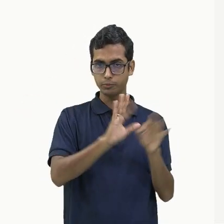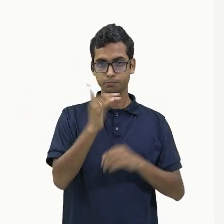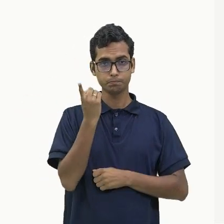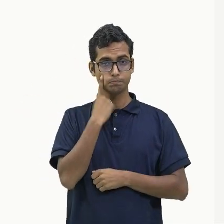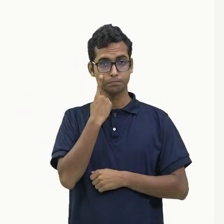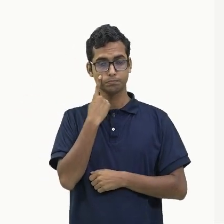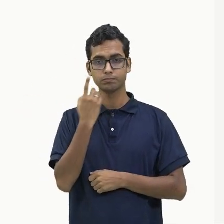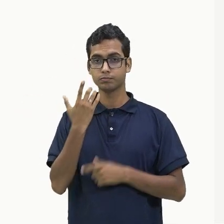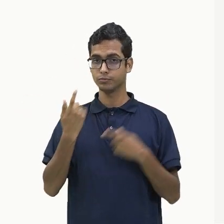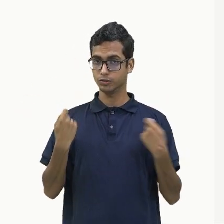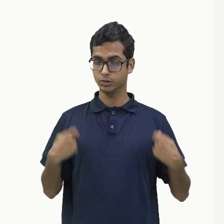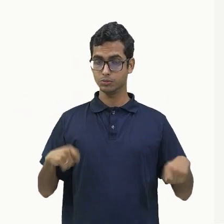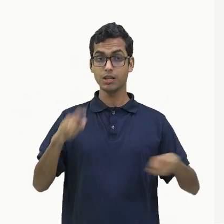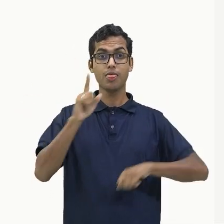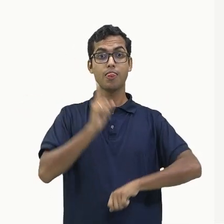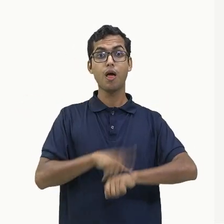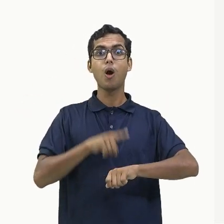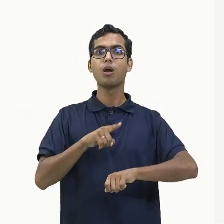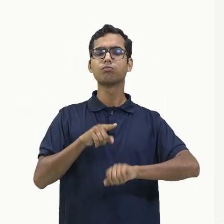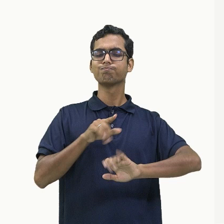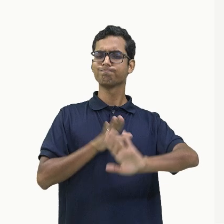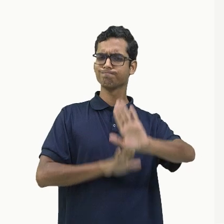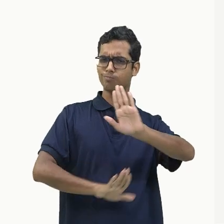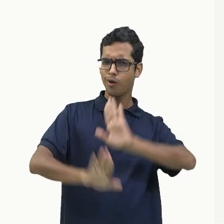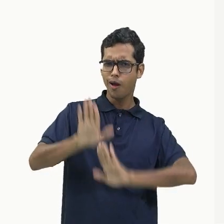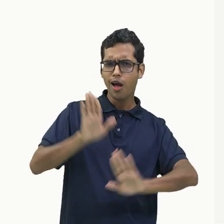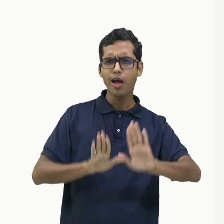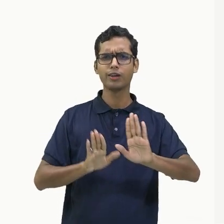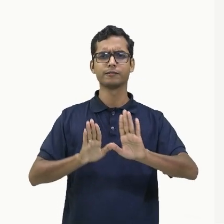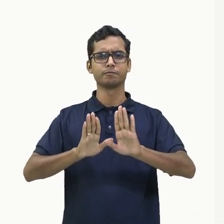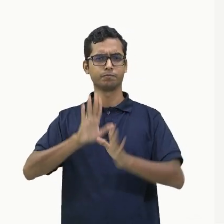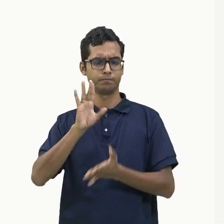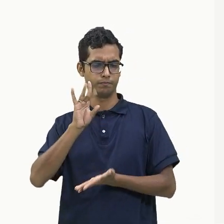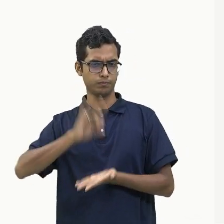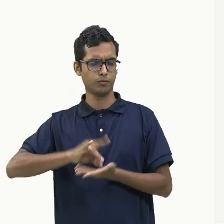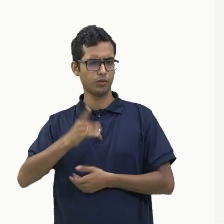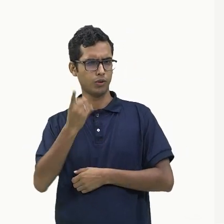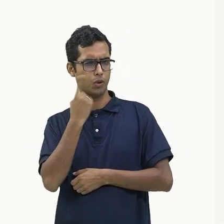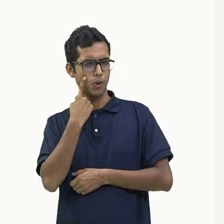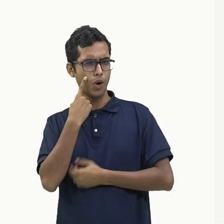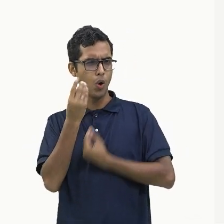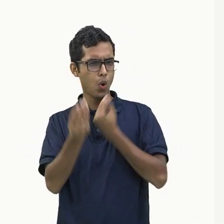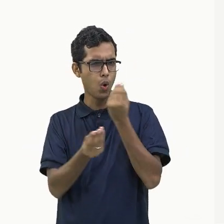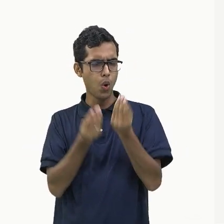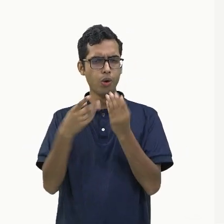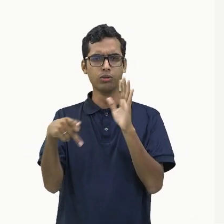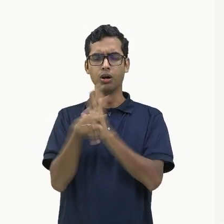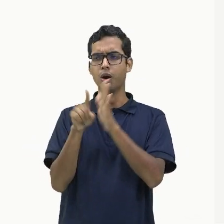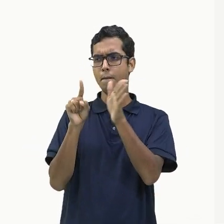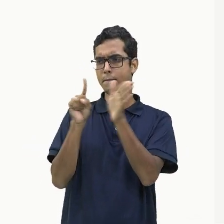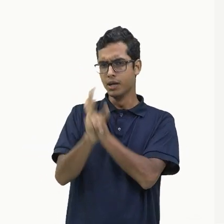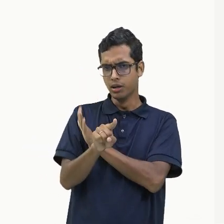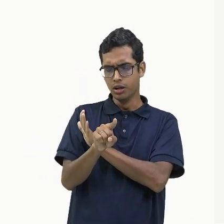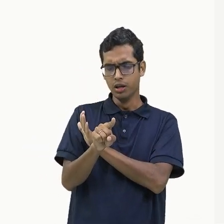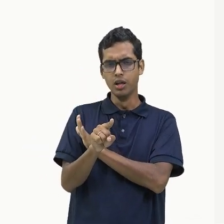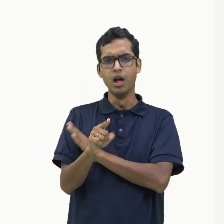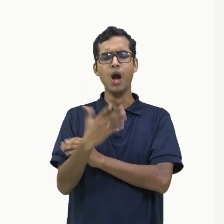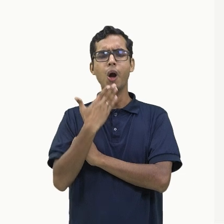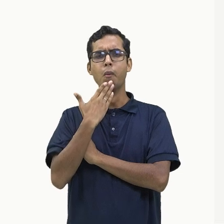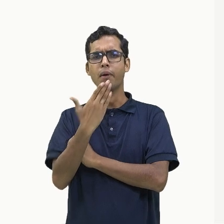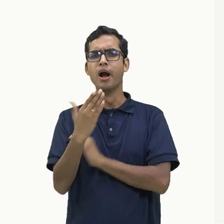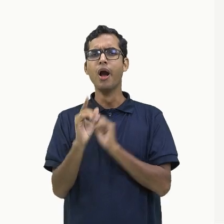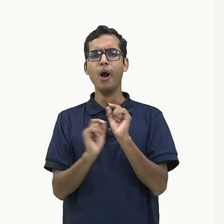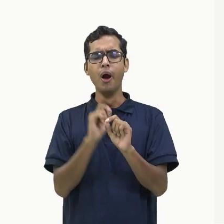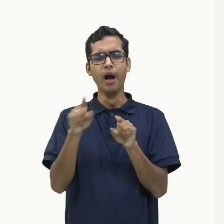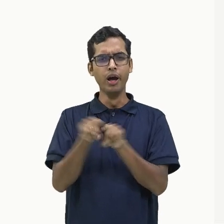só tem que ter um pouquinho de cuidado, gente, para observar o comando da questão. Ele diz o seguinte: determine